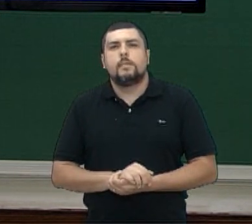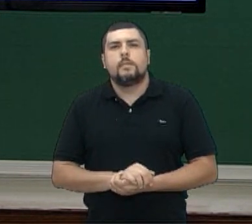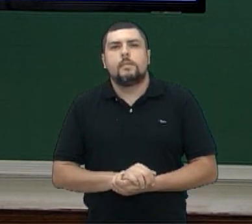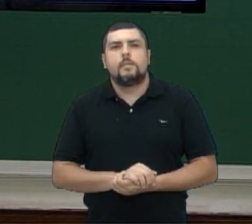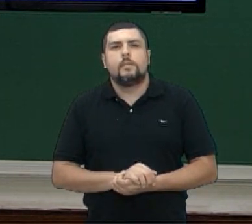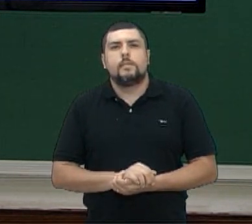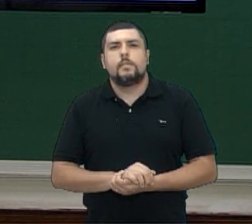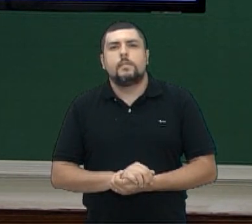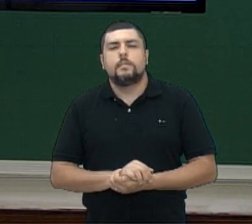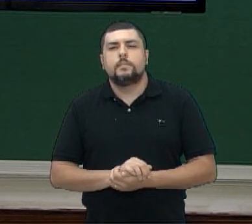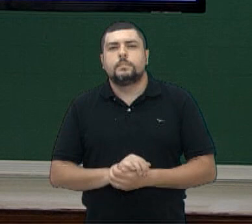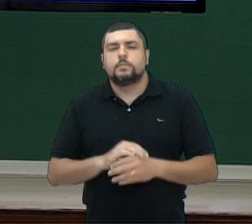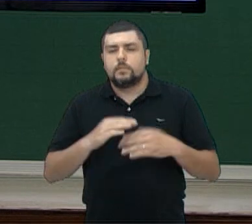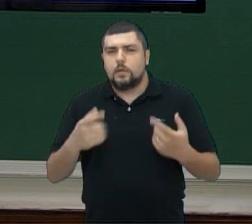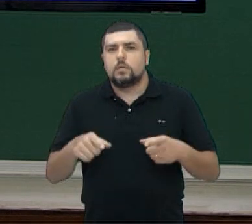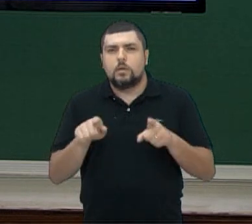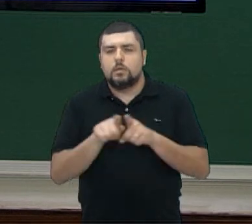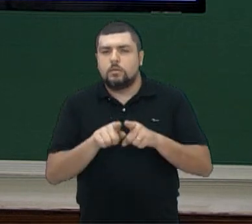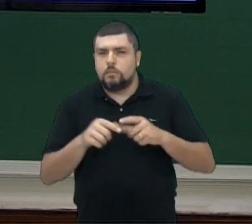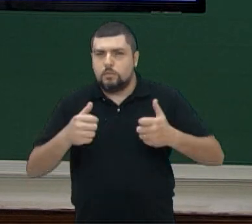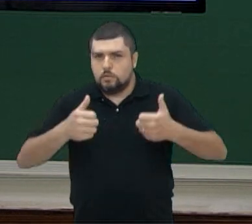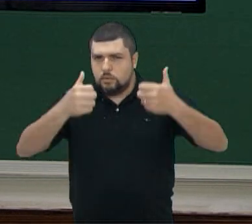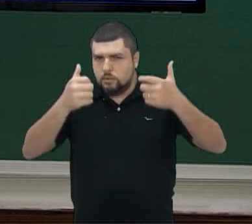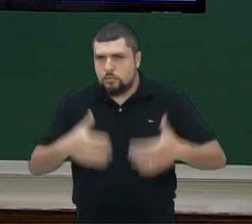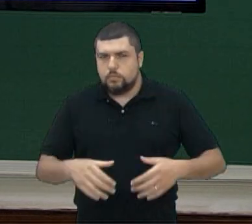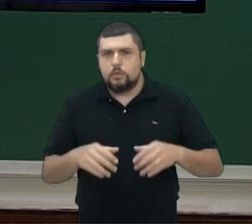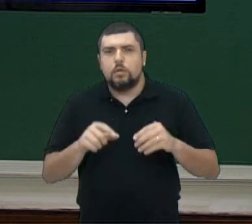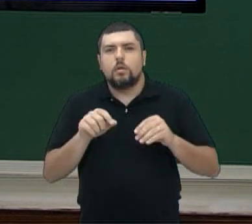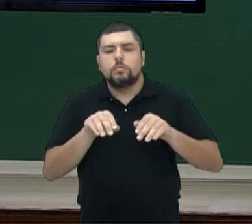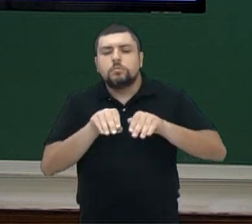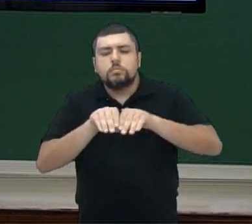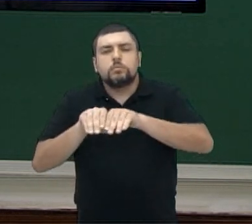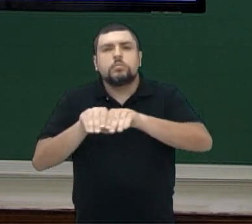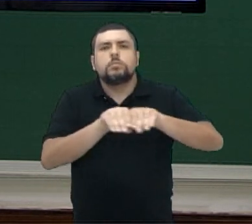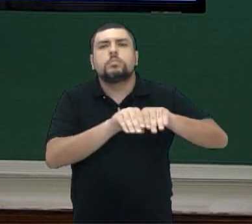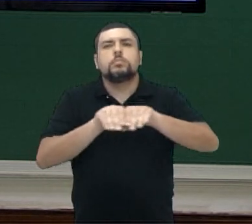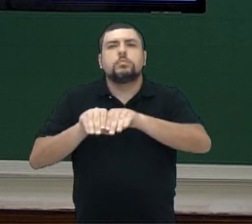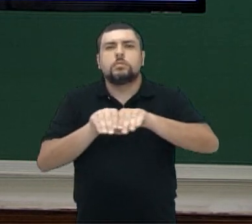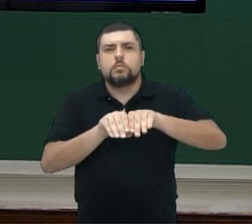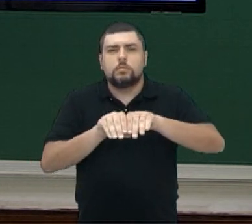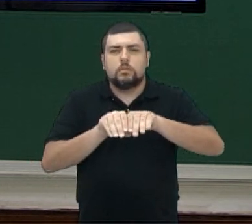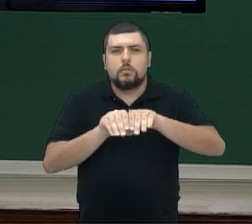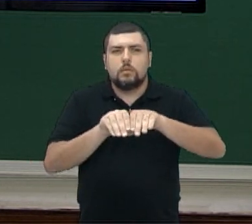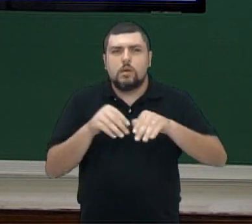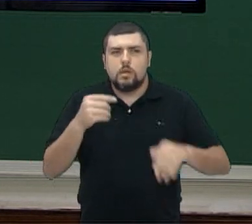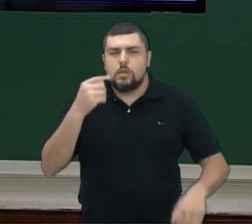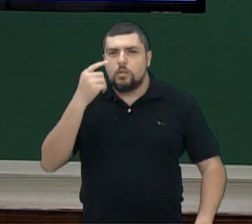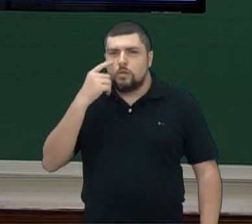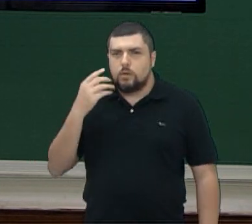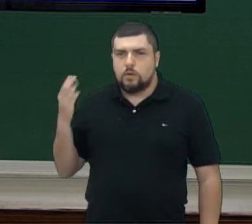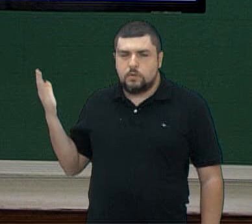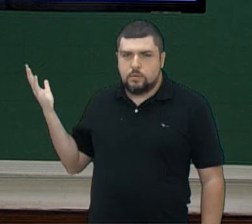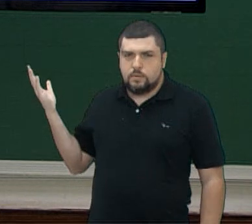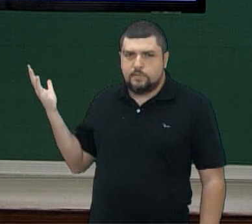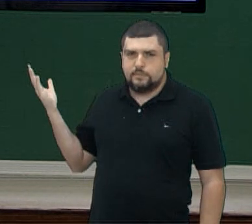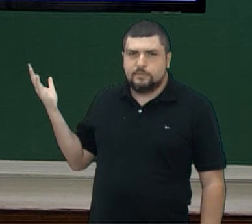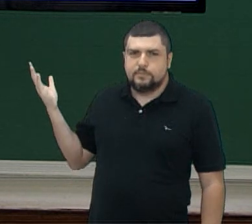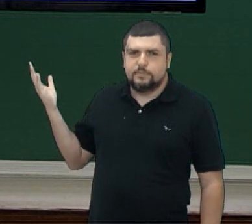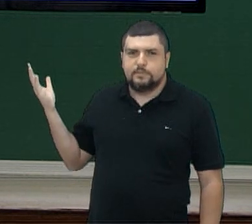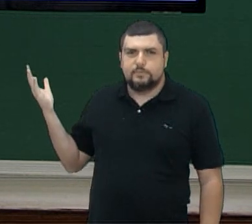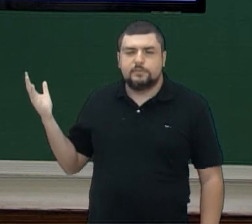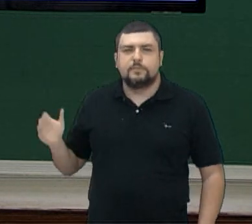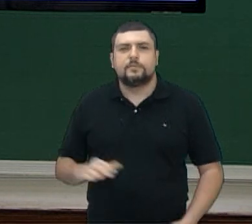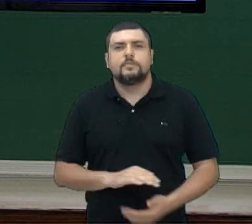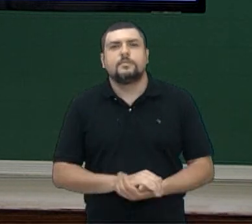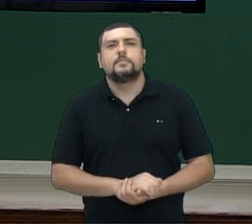Daí, nós conversamos também sobre o comparativo de igualdade. Então, eu tenho os dois aqui, o Oddie e o Garfield, né? O cachorrinho e o